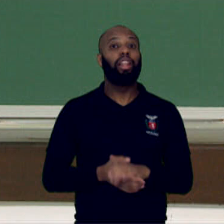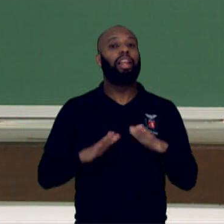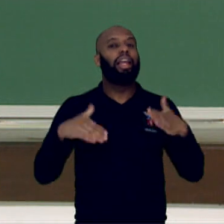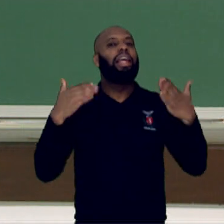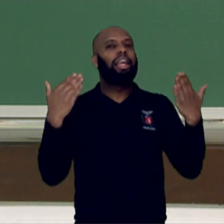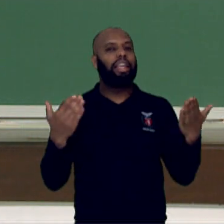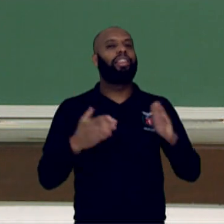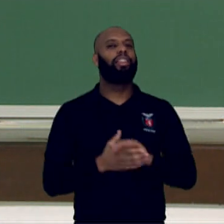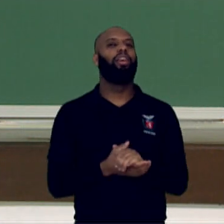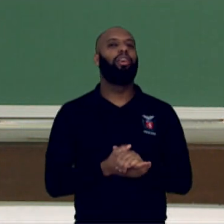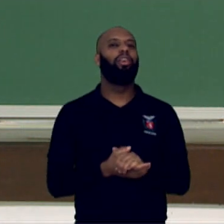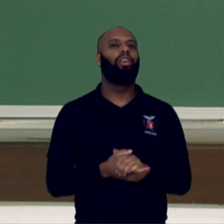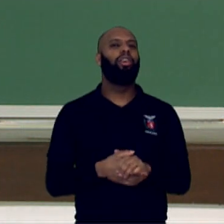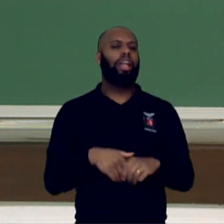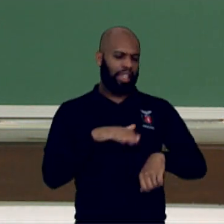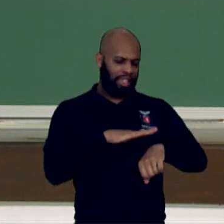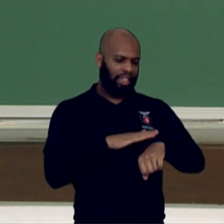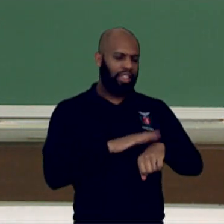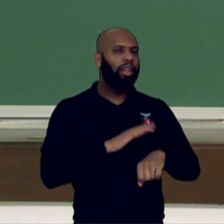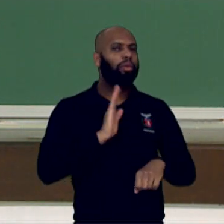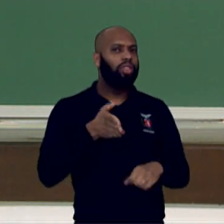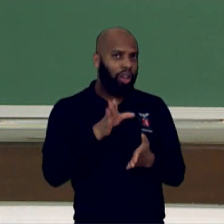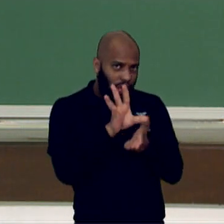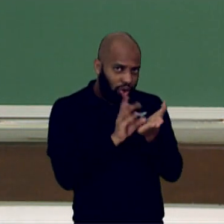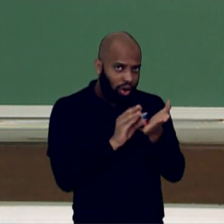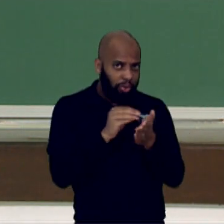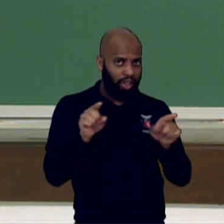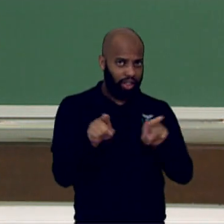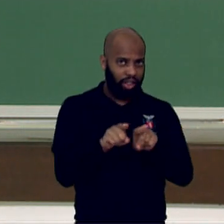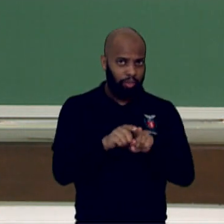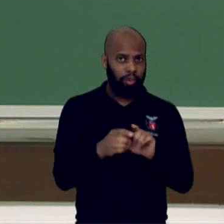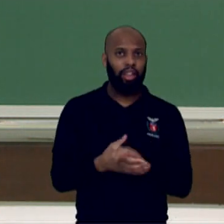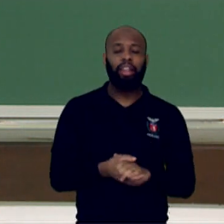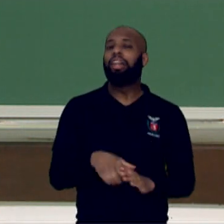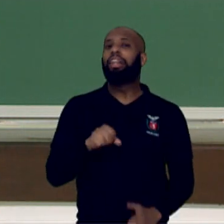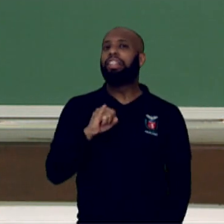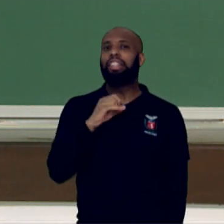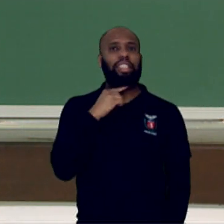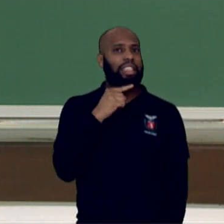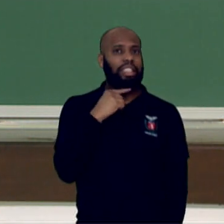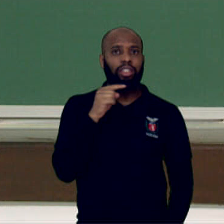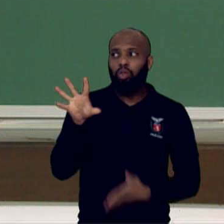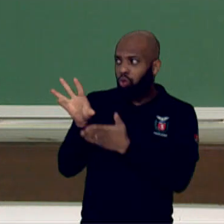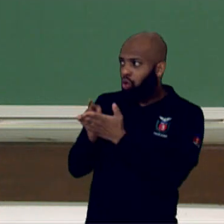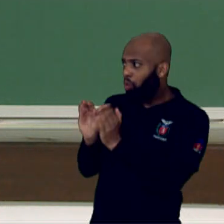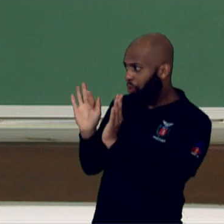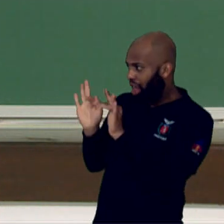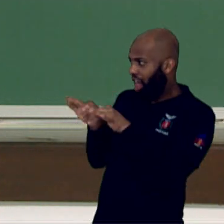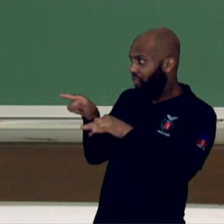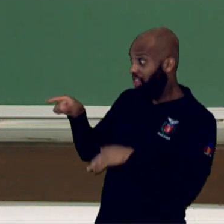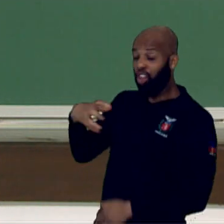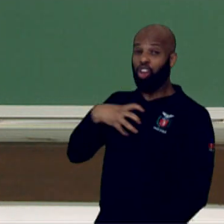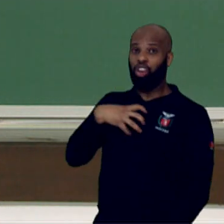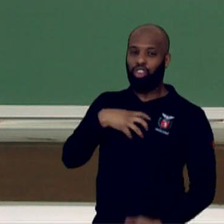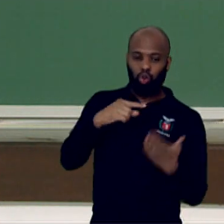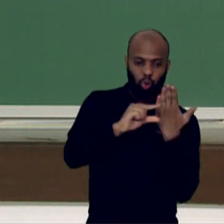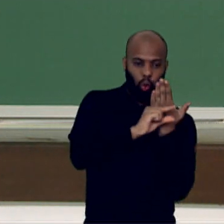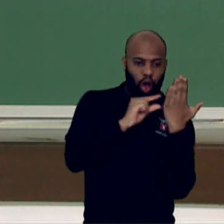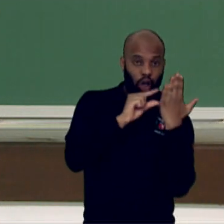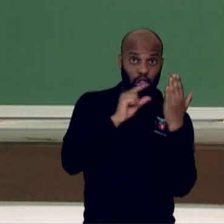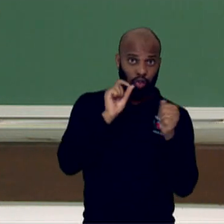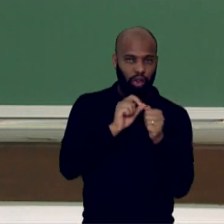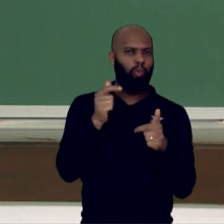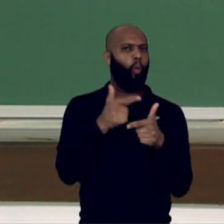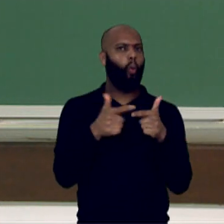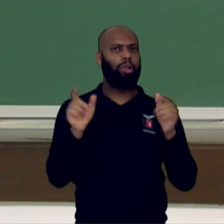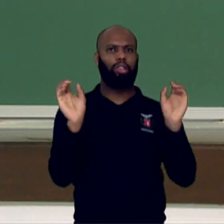aí, pessoal. Deu tempo de copiar aqui? Se você não conseguiu copiar aqui o final, como o autor fez, não tem problema.